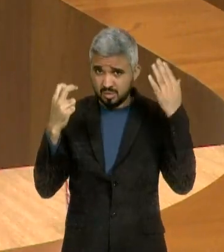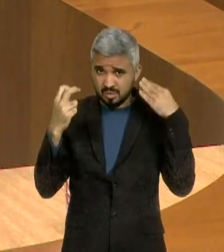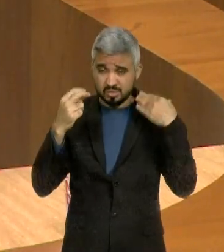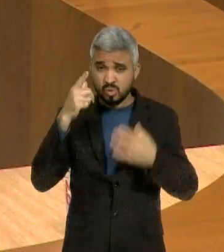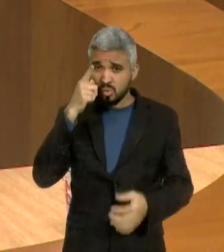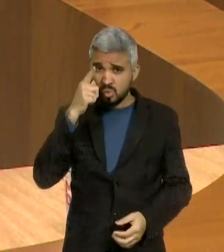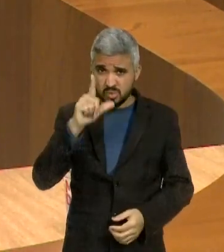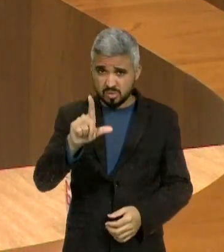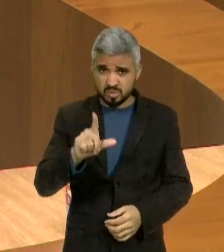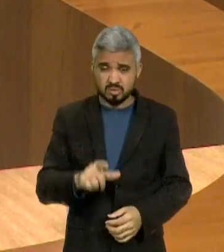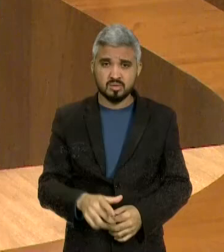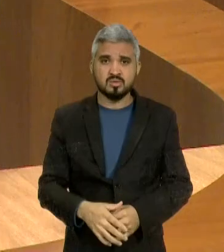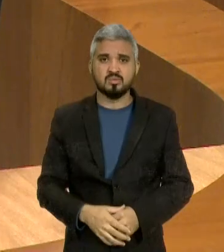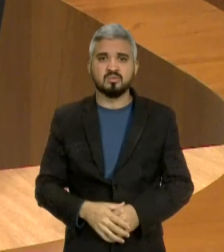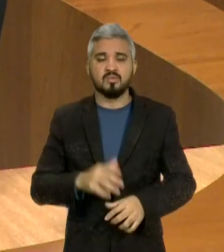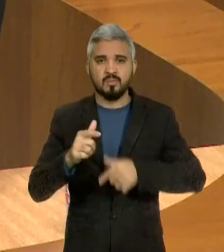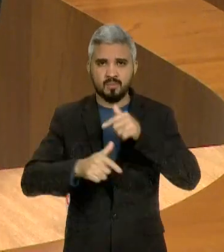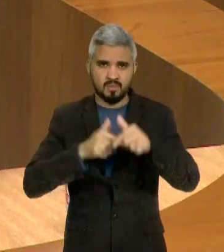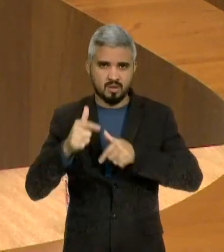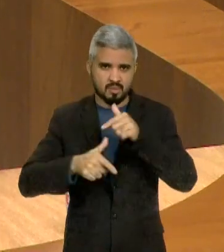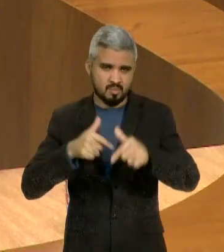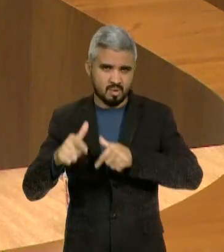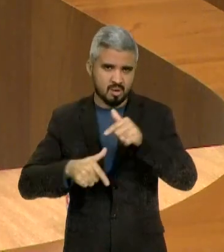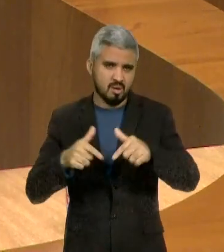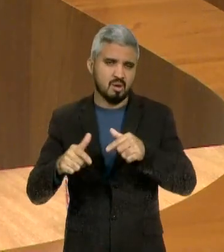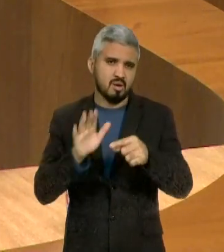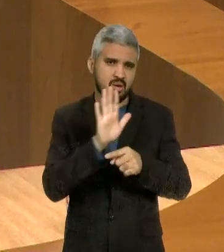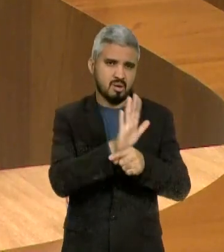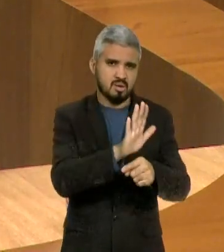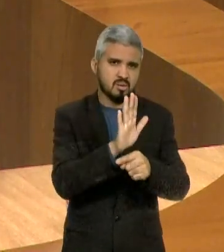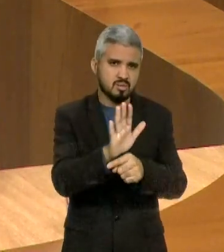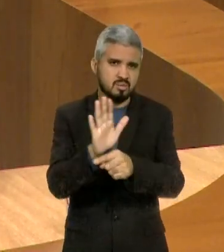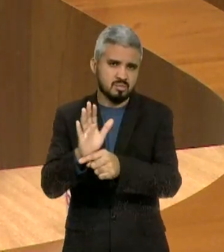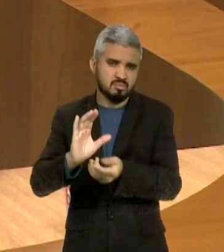assim, trabalhar, levar